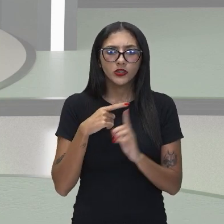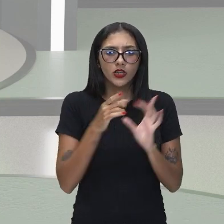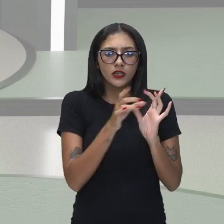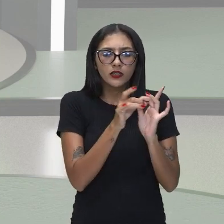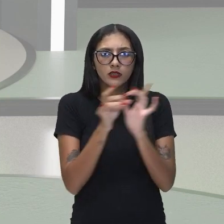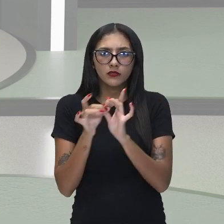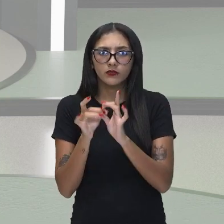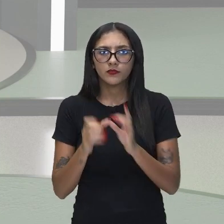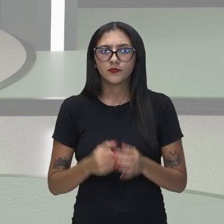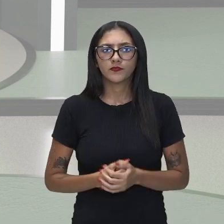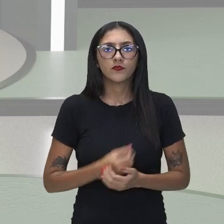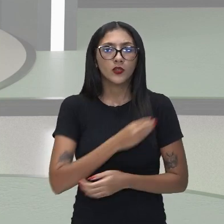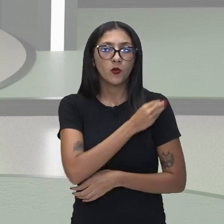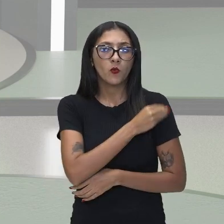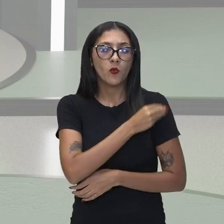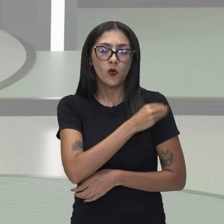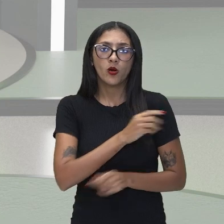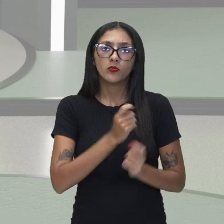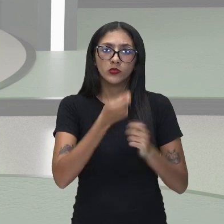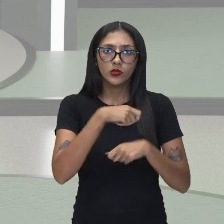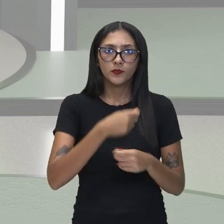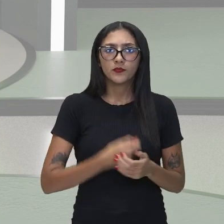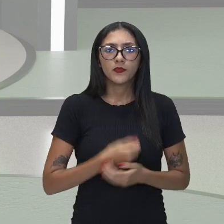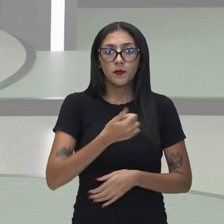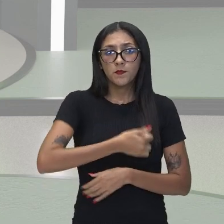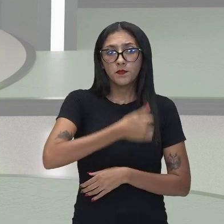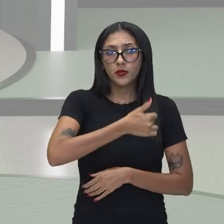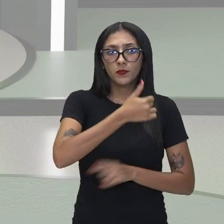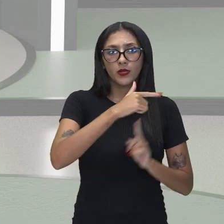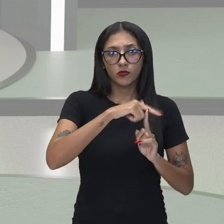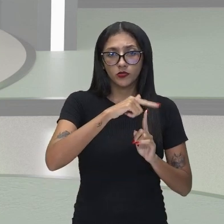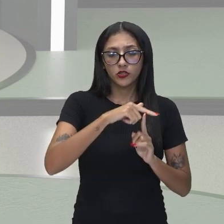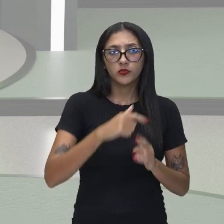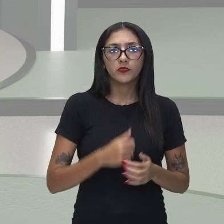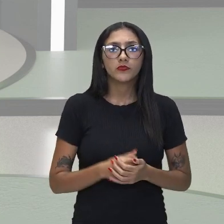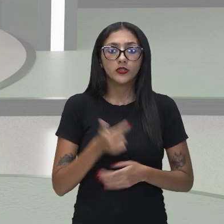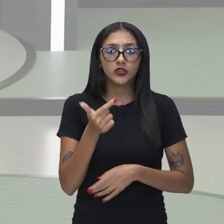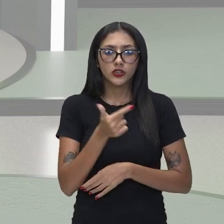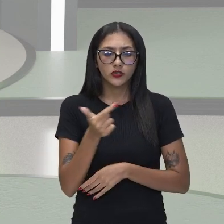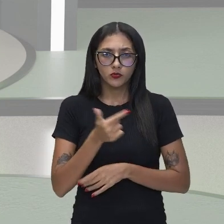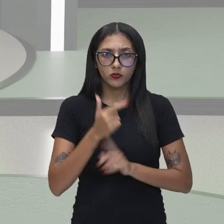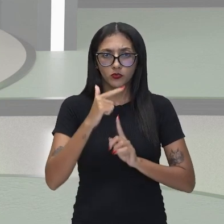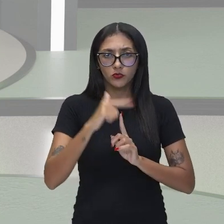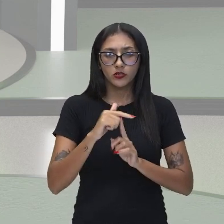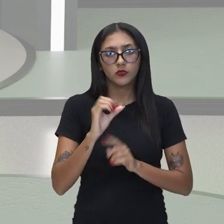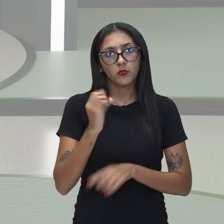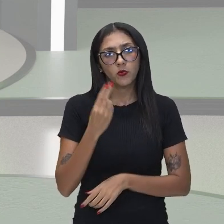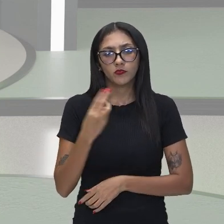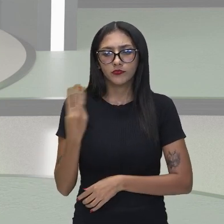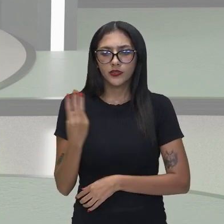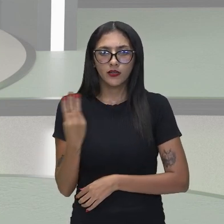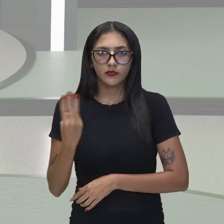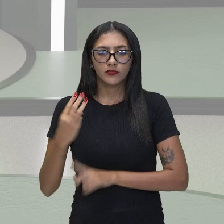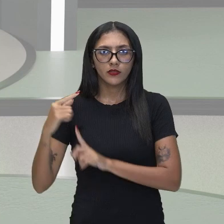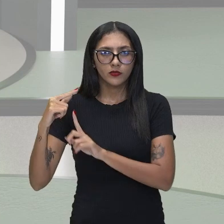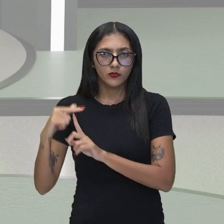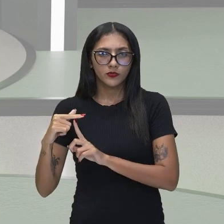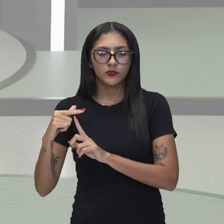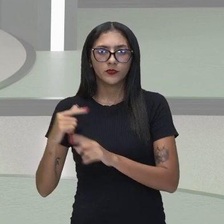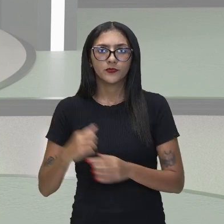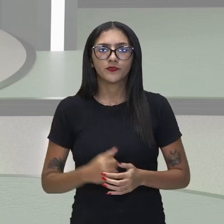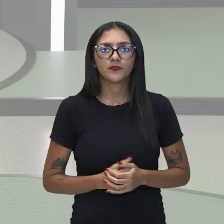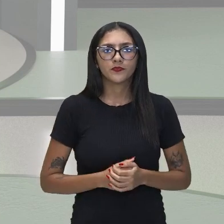álcool, ele pode ser um álcool primário, um álcool secundário ou um álcool terciário. E